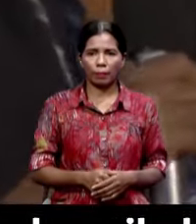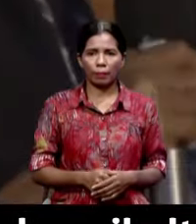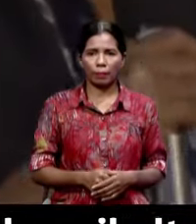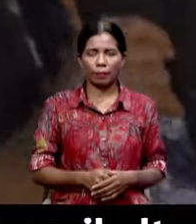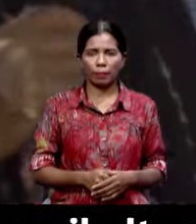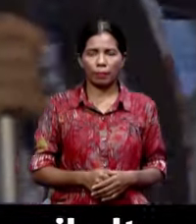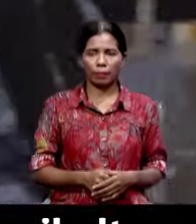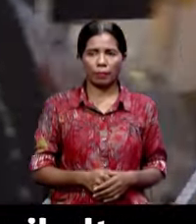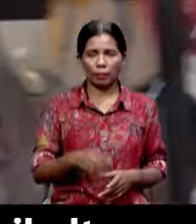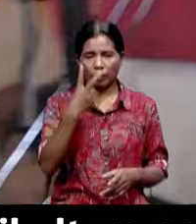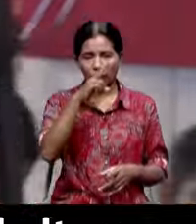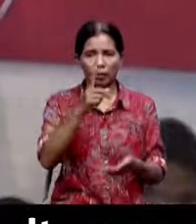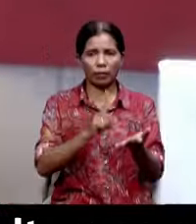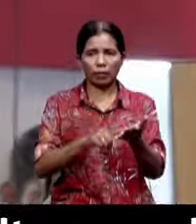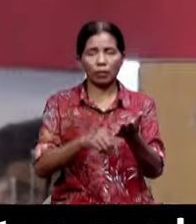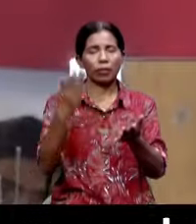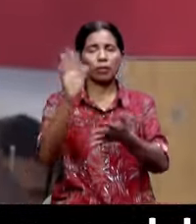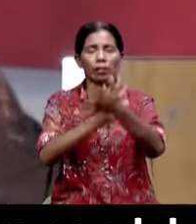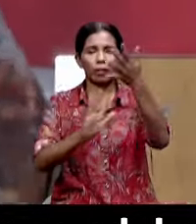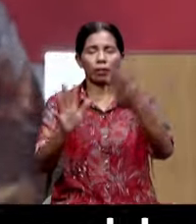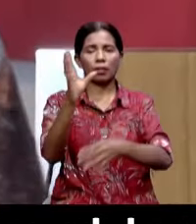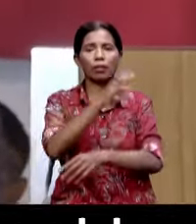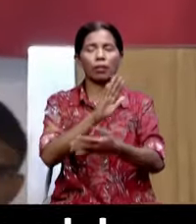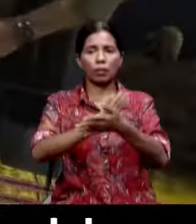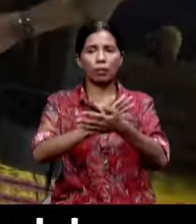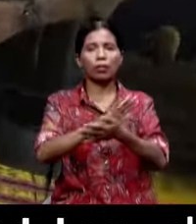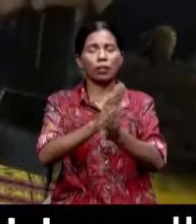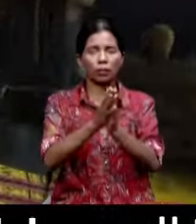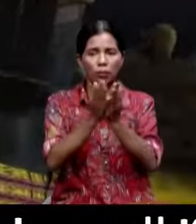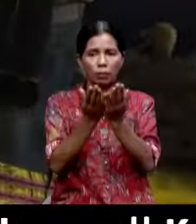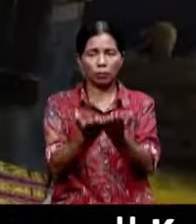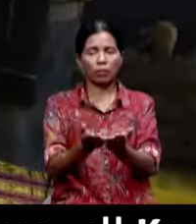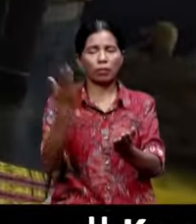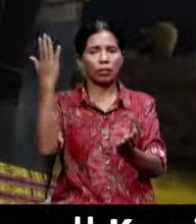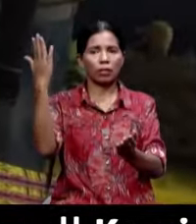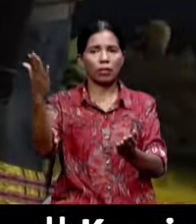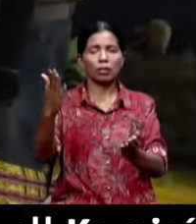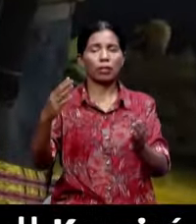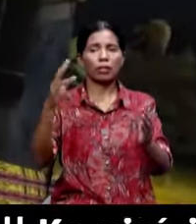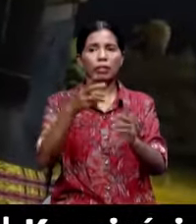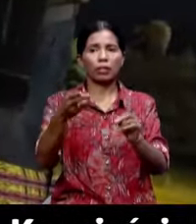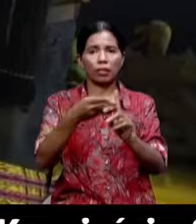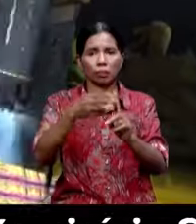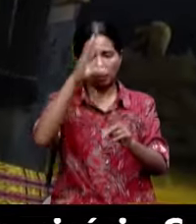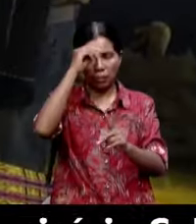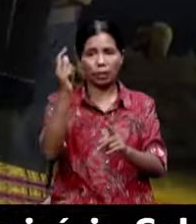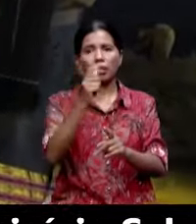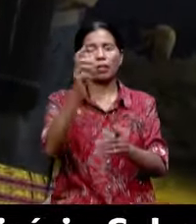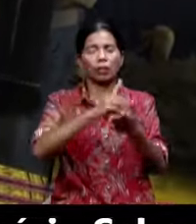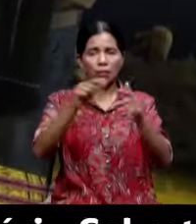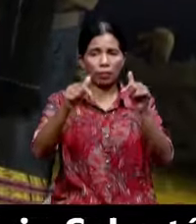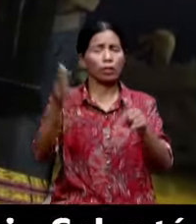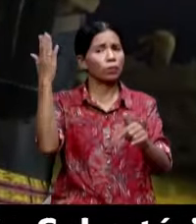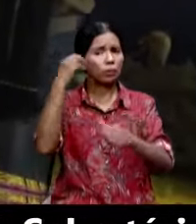Primeiro-ministro atua assunto, né? Leu esse discurso e a cerimônia de lançamento do livro e a seminário menor Senofa Bali de terça semana, né? Sanana esclarece, antes,